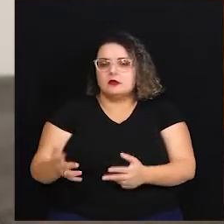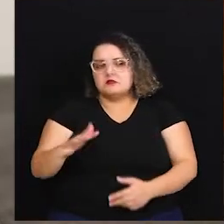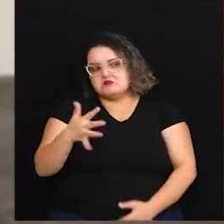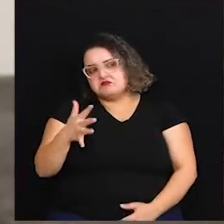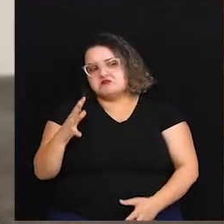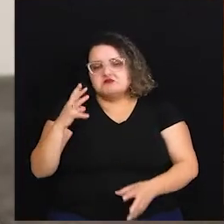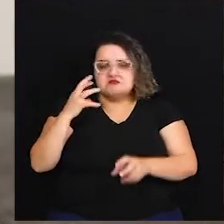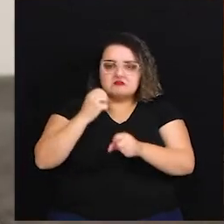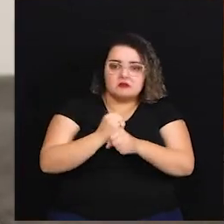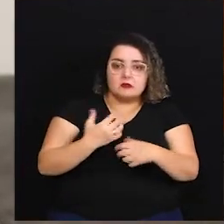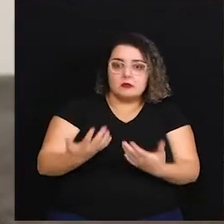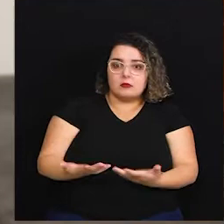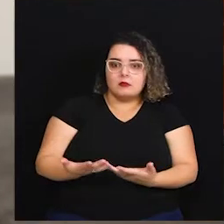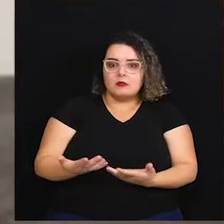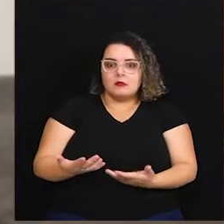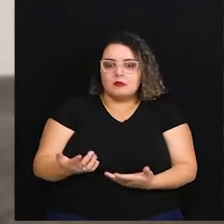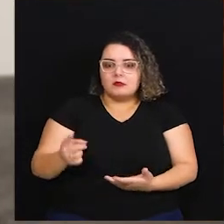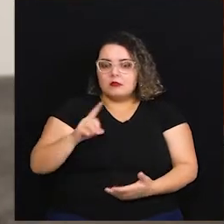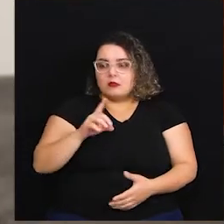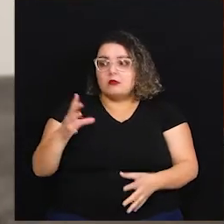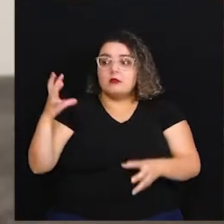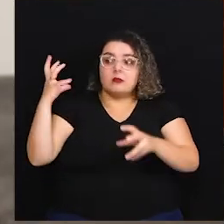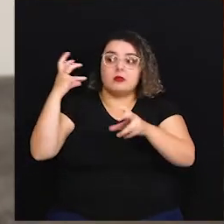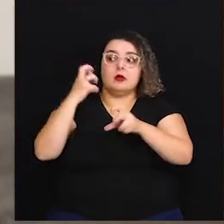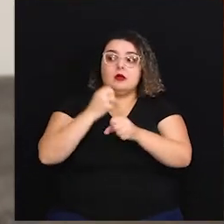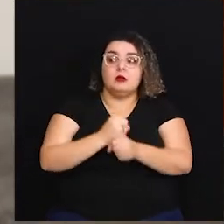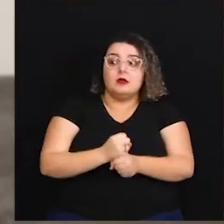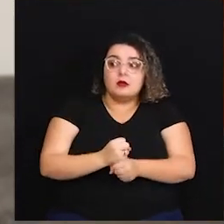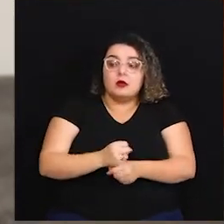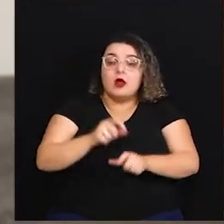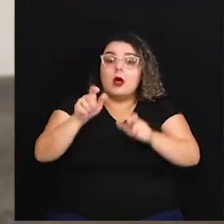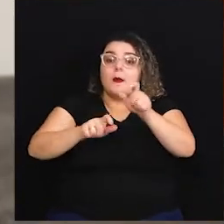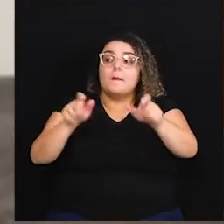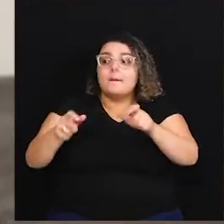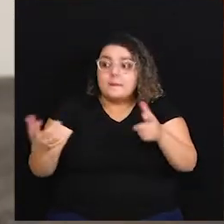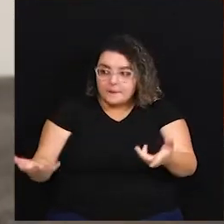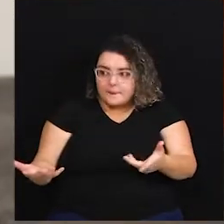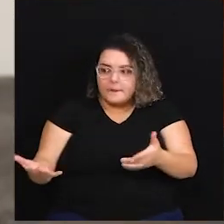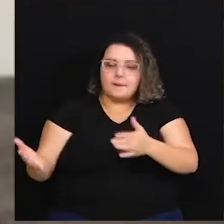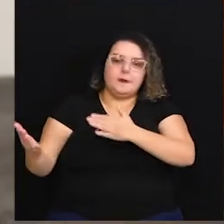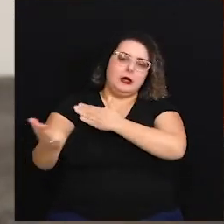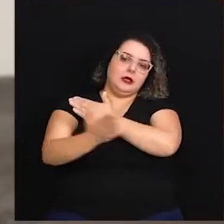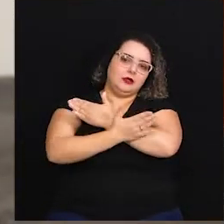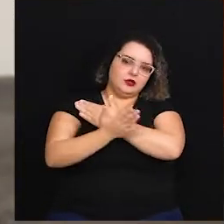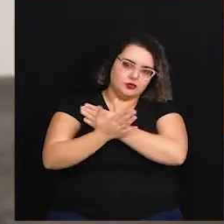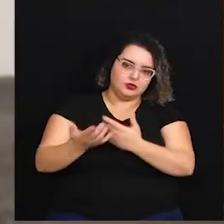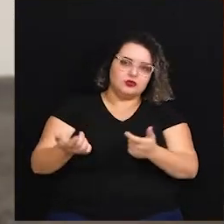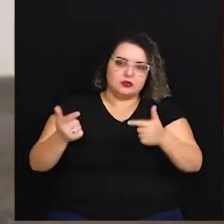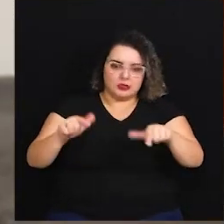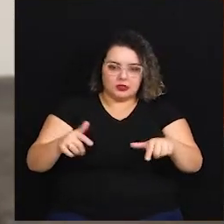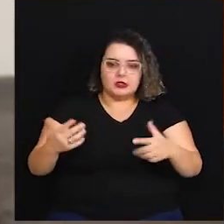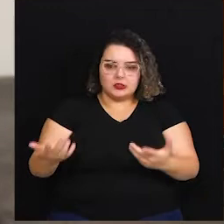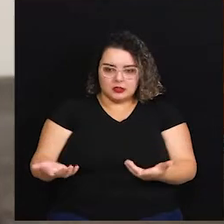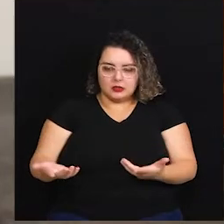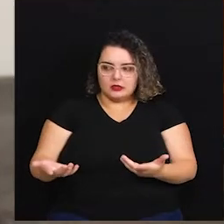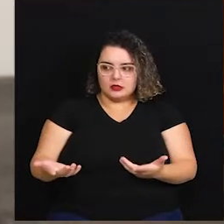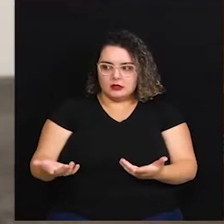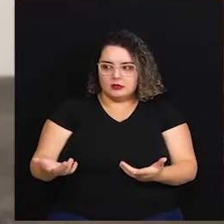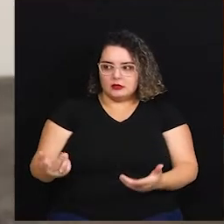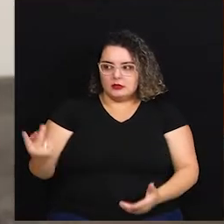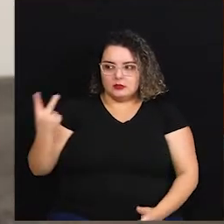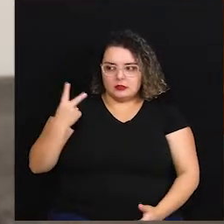mercadoria. Então a gente fez mais ou menos um cálculo, só que a gente não calculou o tanto de pessoas para nos ajudar naquele